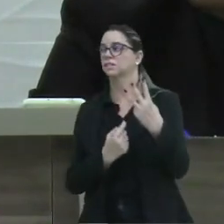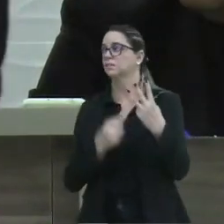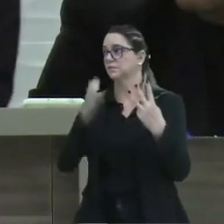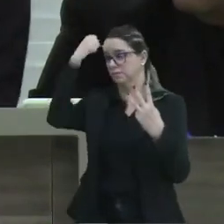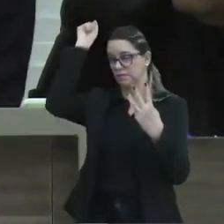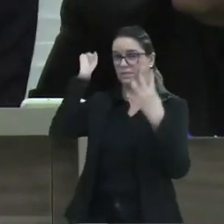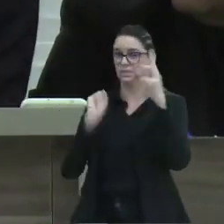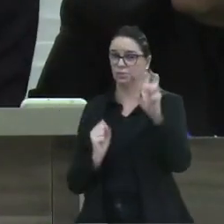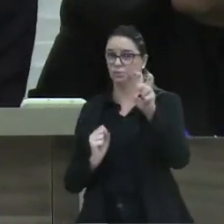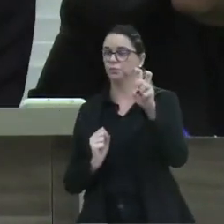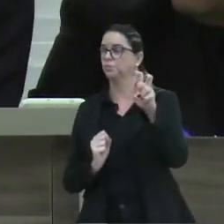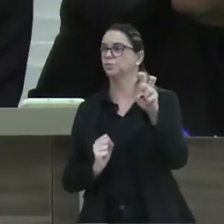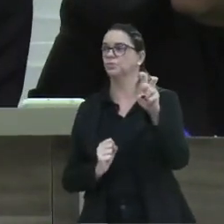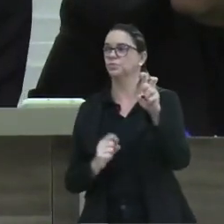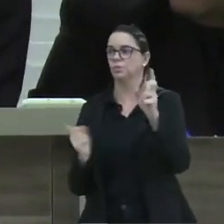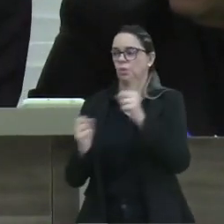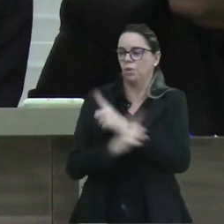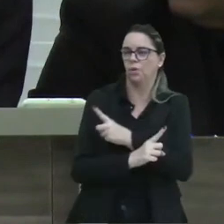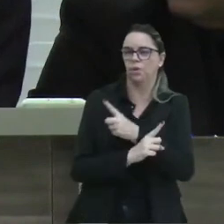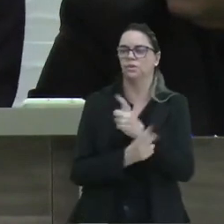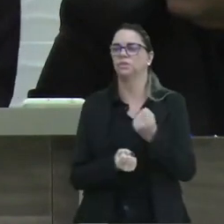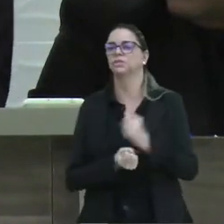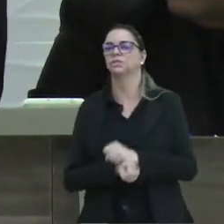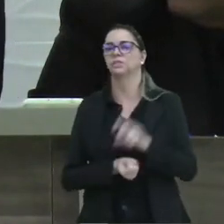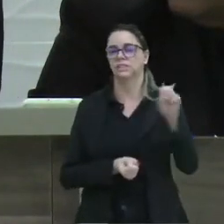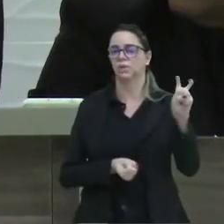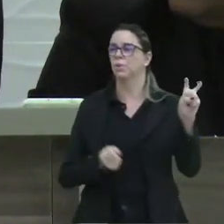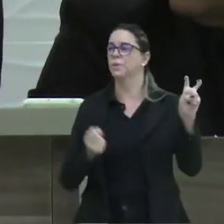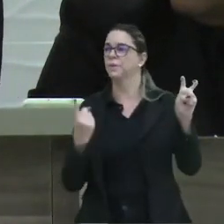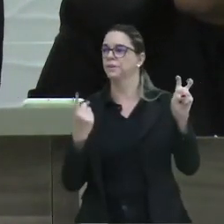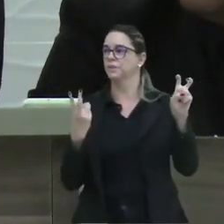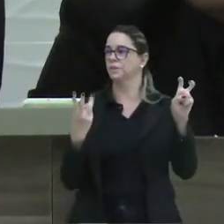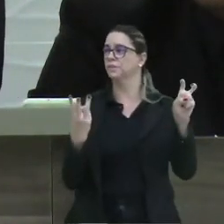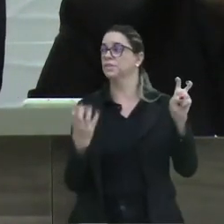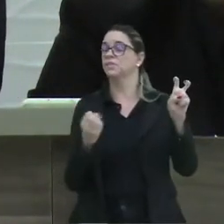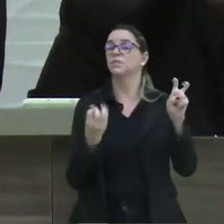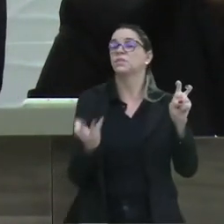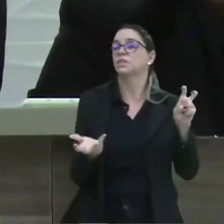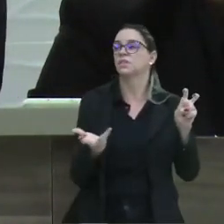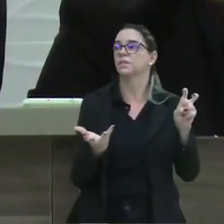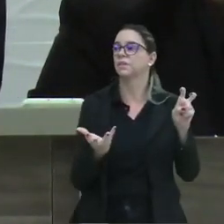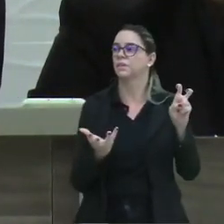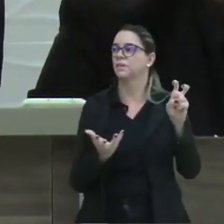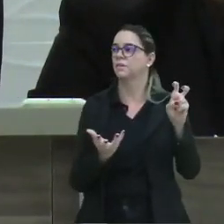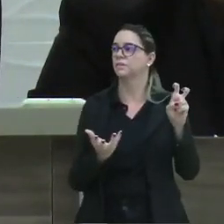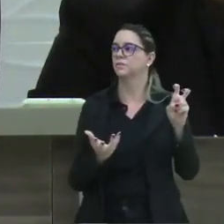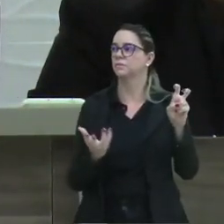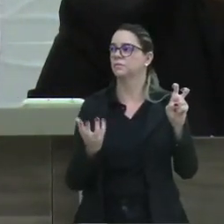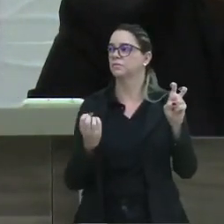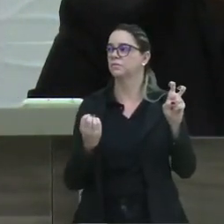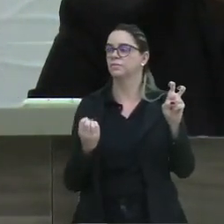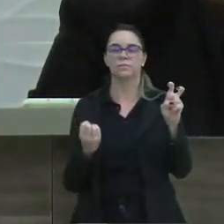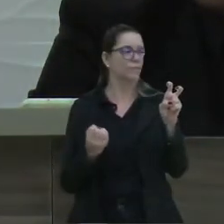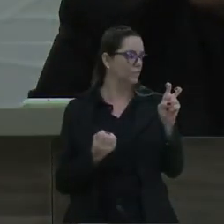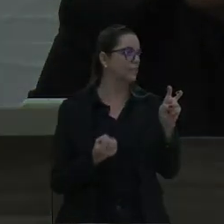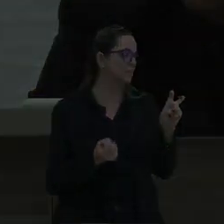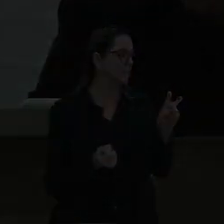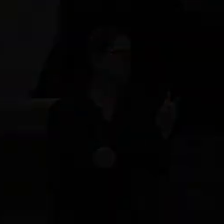5. Contrário, 3, 5. Eu desempato pela audiência pública a se realizar.